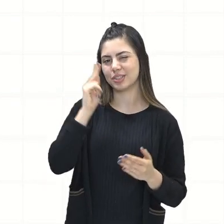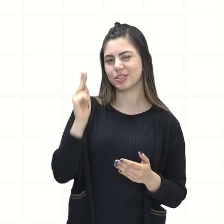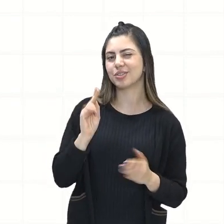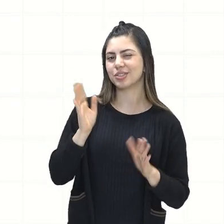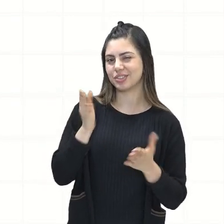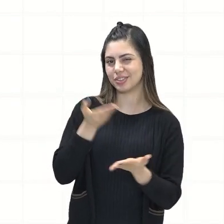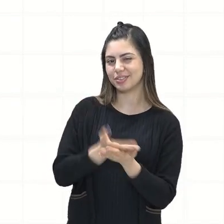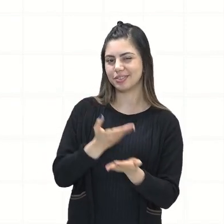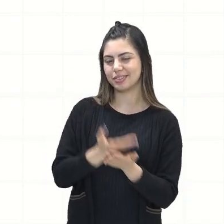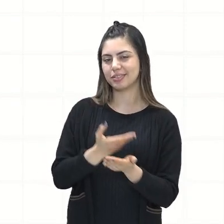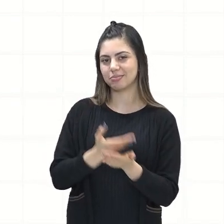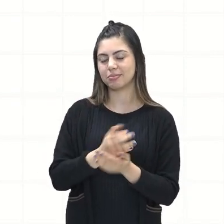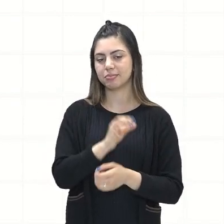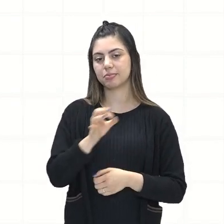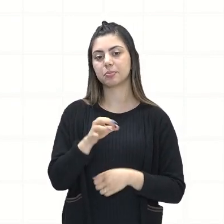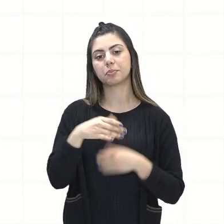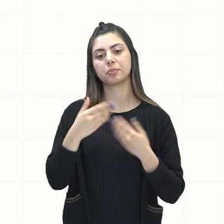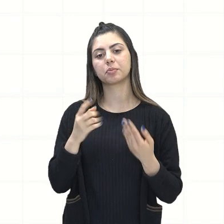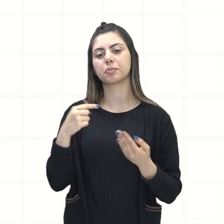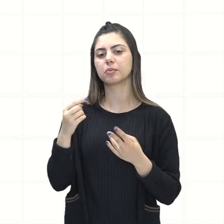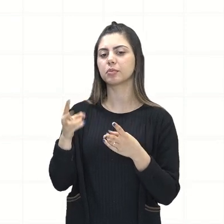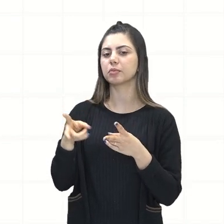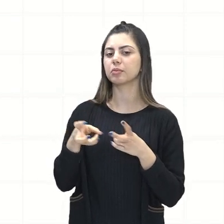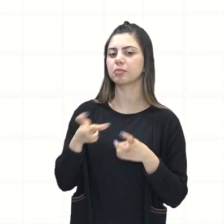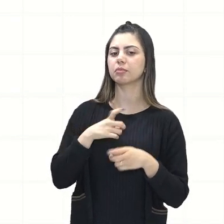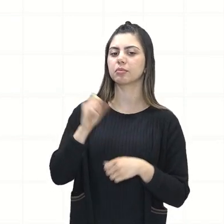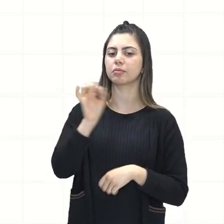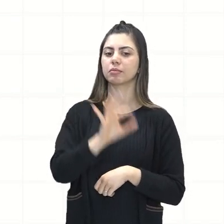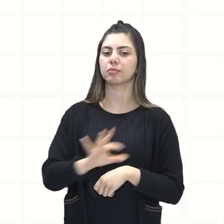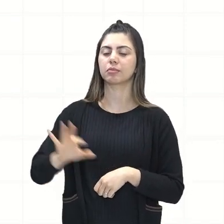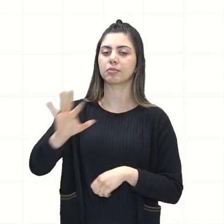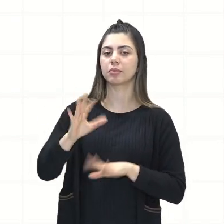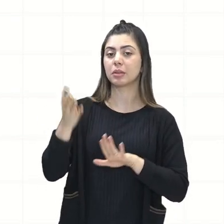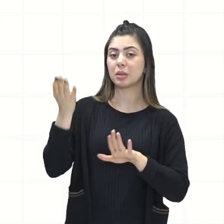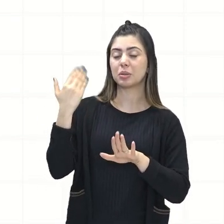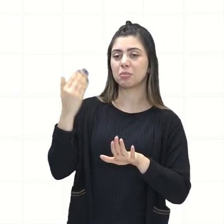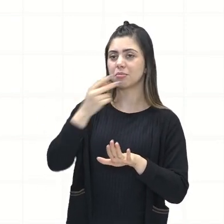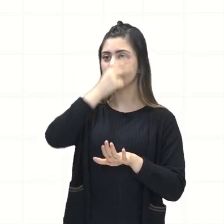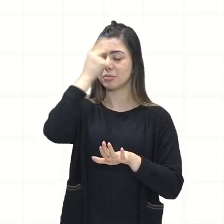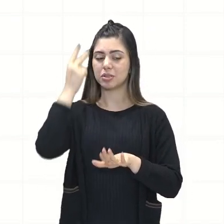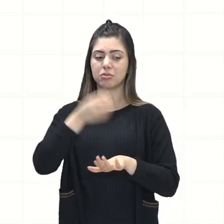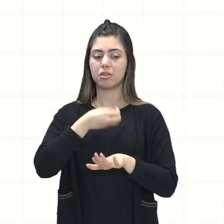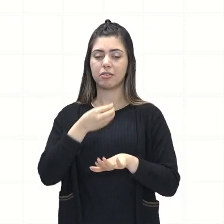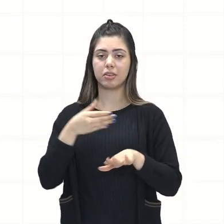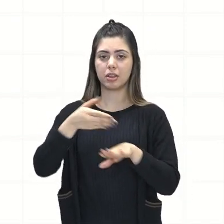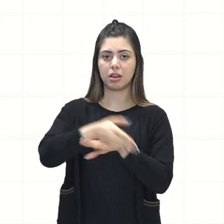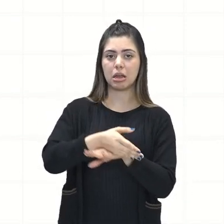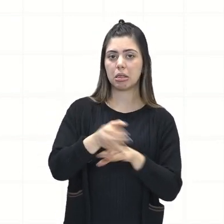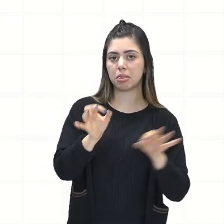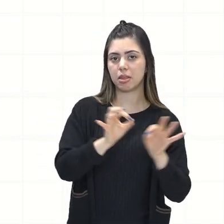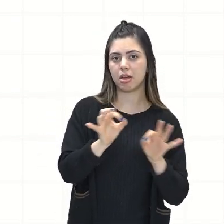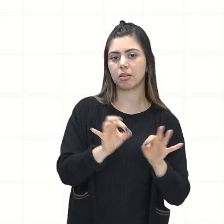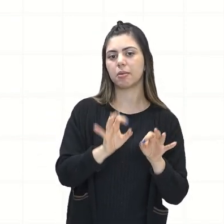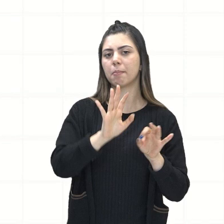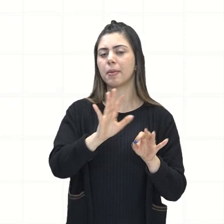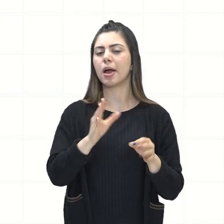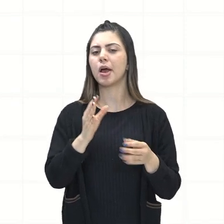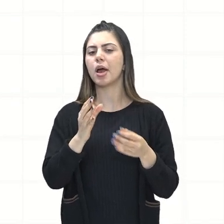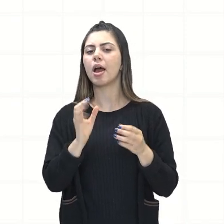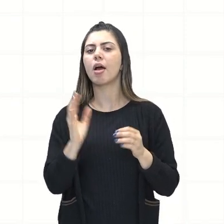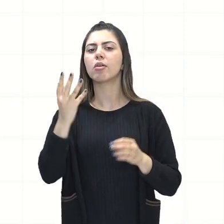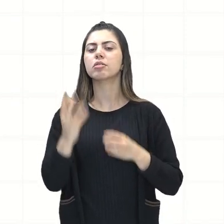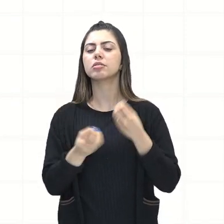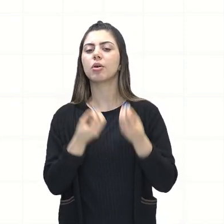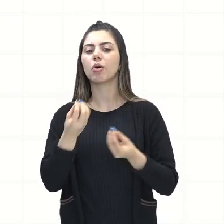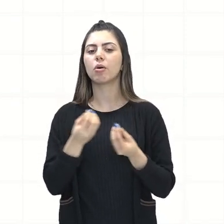isso. Quando a gente olha essas áreas que até então eram um pouco inabitadas no Brasil, o que foi feito? Atividades